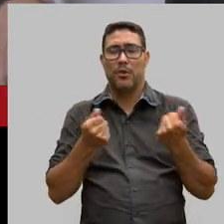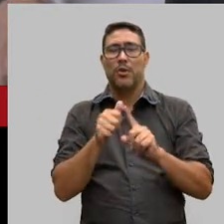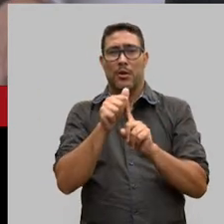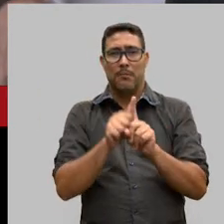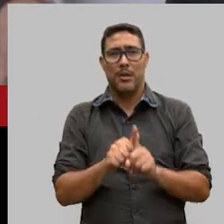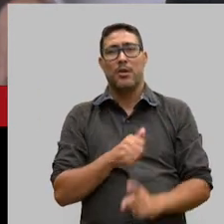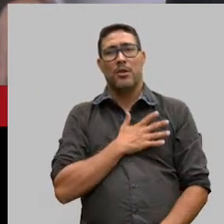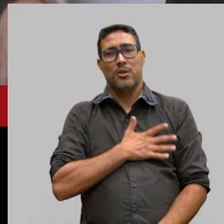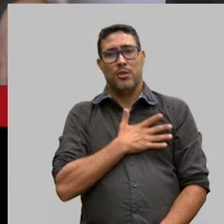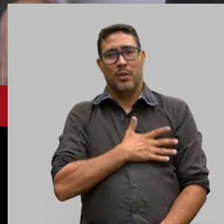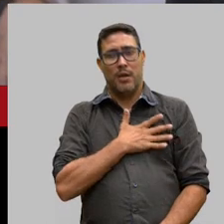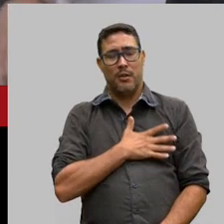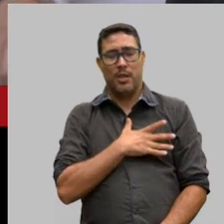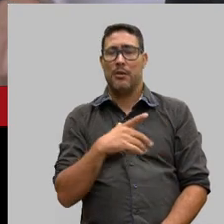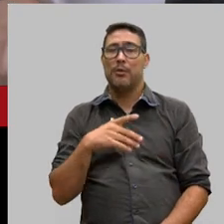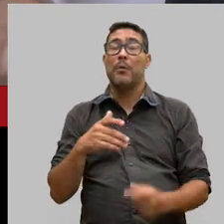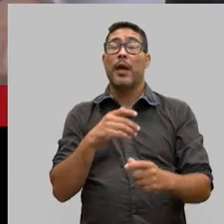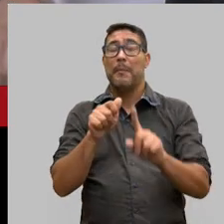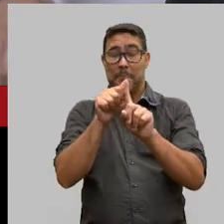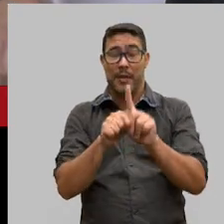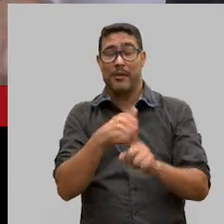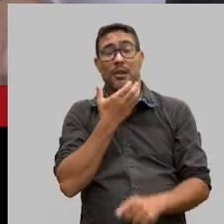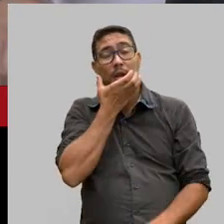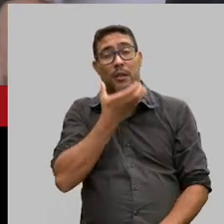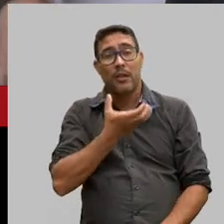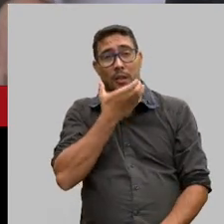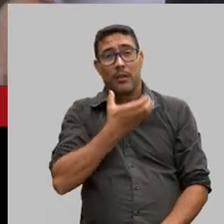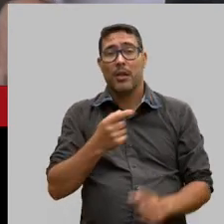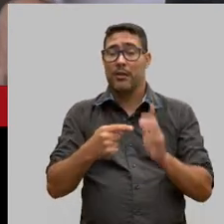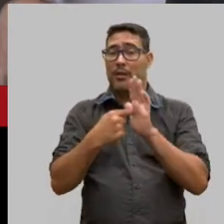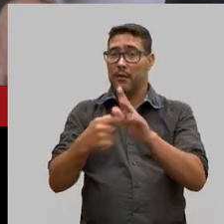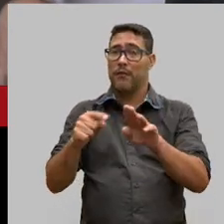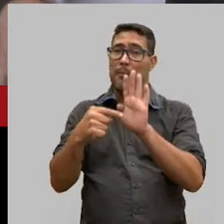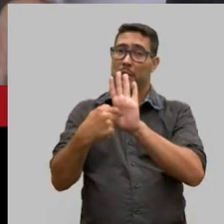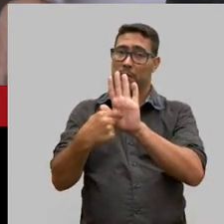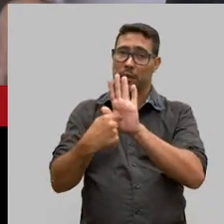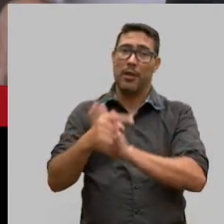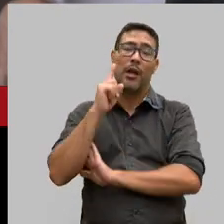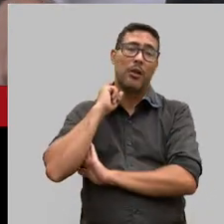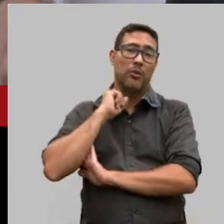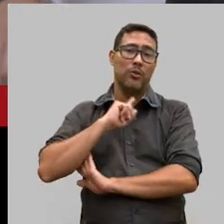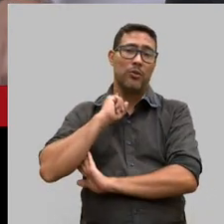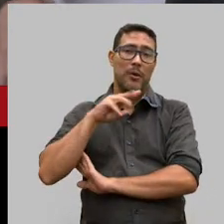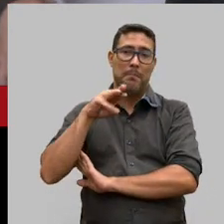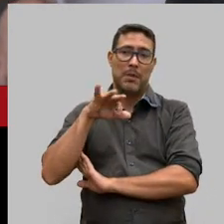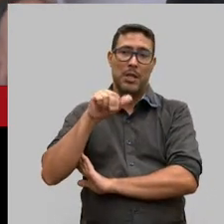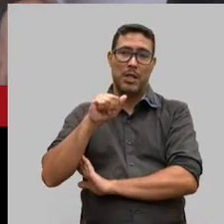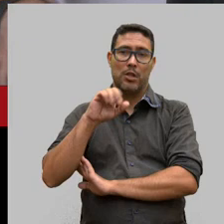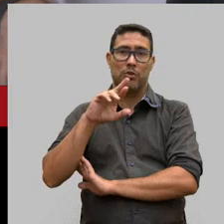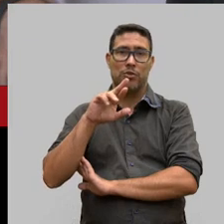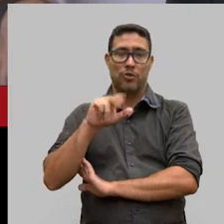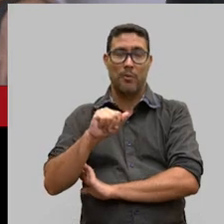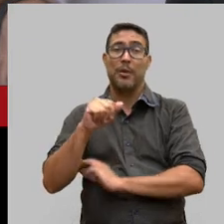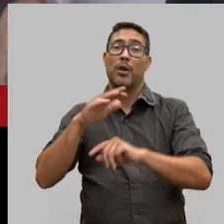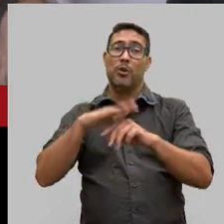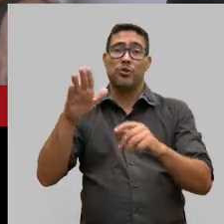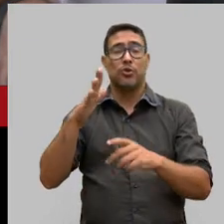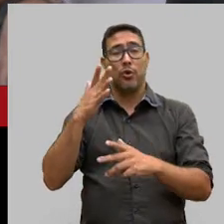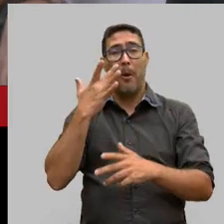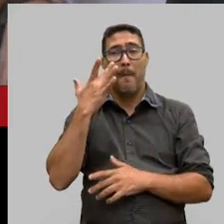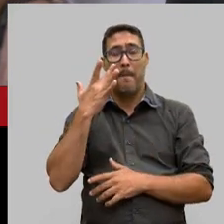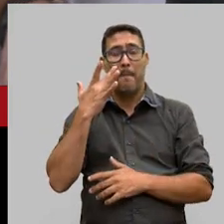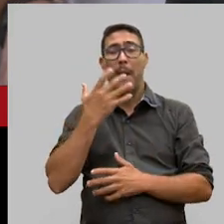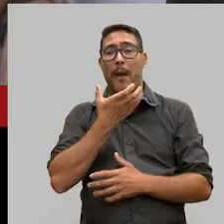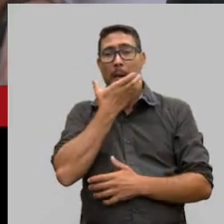coral fez apresentação que no no Minas Shopping Onde o Papai Noel fez o curso de libras para poder atender as